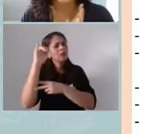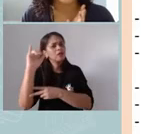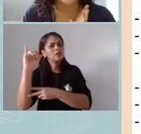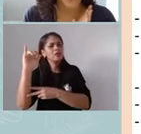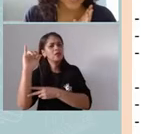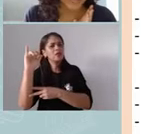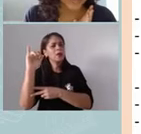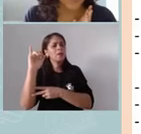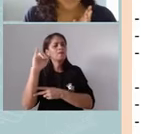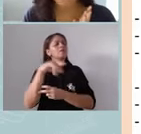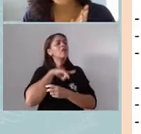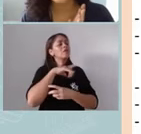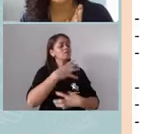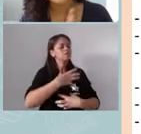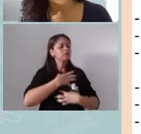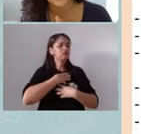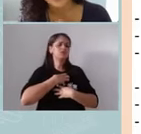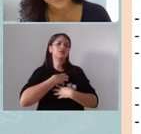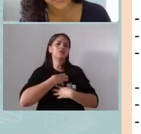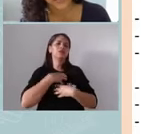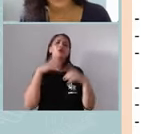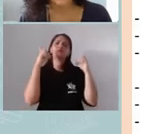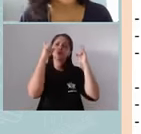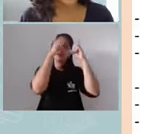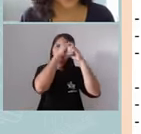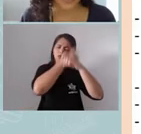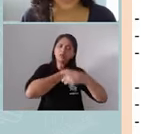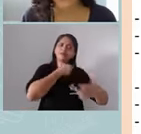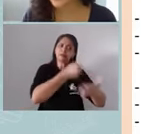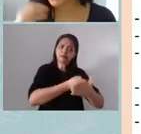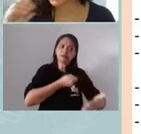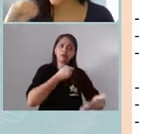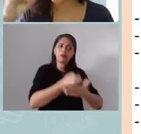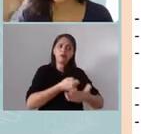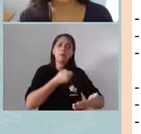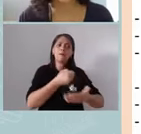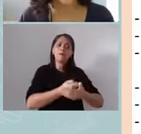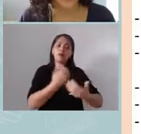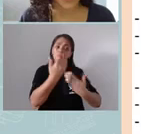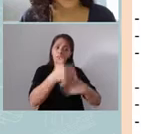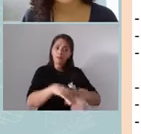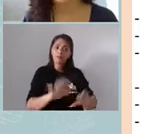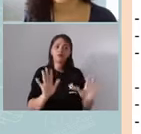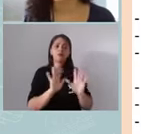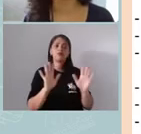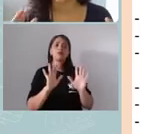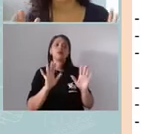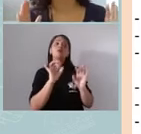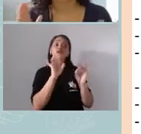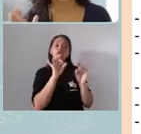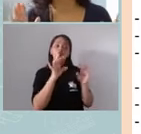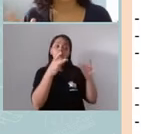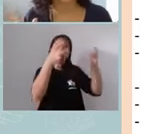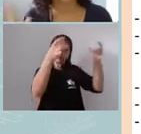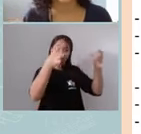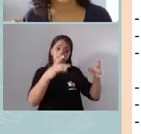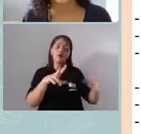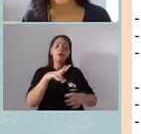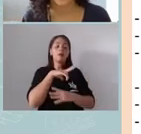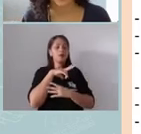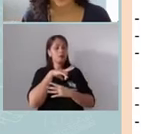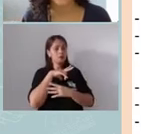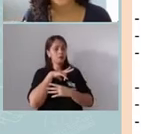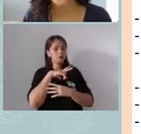A questão dos sintomas é muito difícil ser cobrado, muito difícil, a não ser que seja uma coisa muito específica, tá? Geralmente o que é mais cobrado